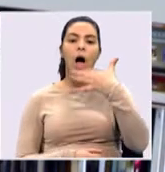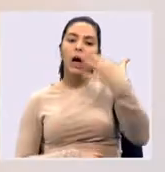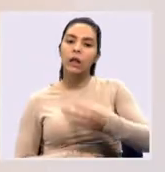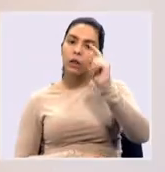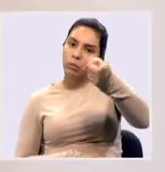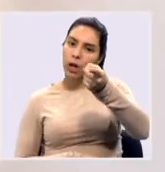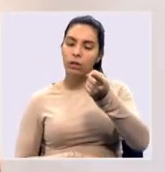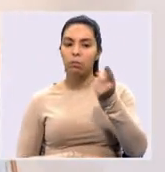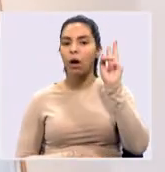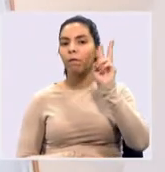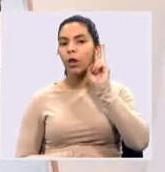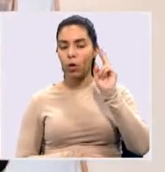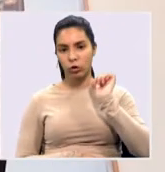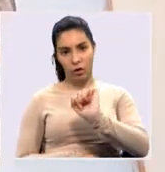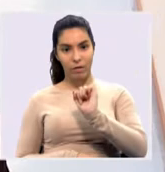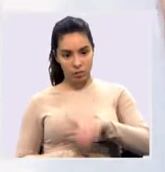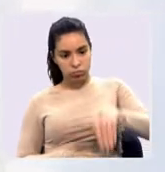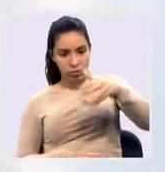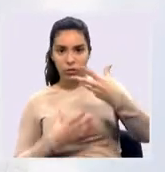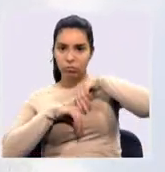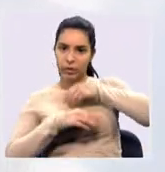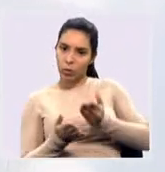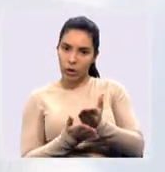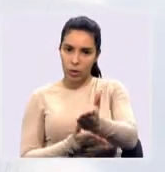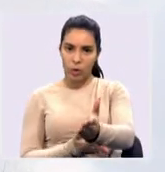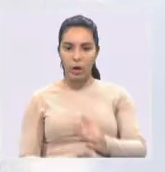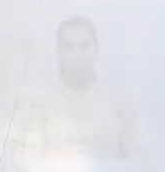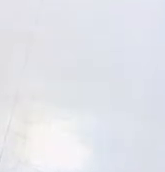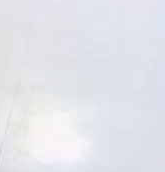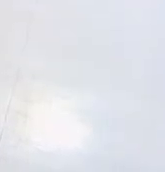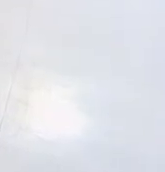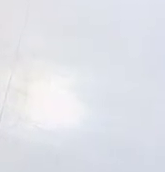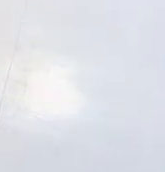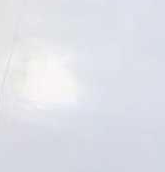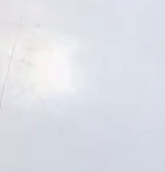e acreditarem naquilo que querem, mantendo os valores que têm.